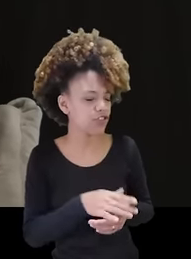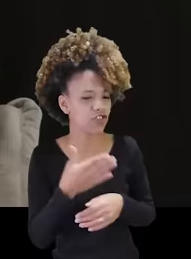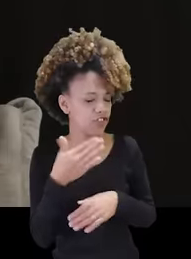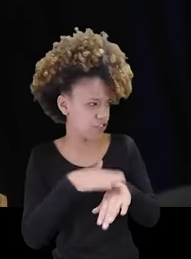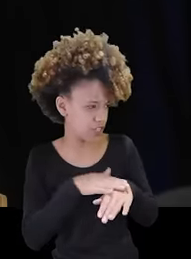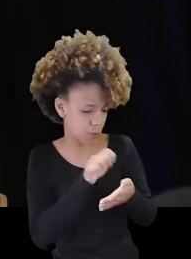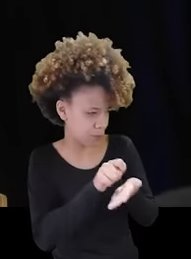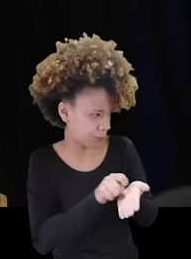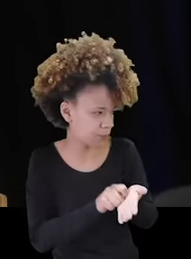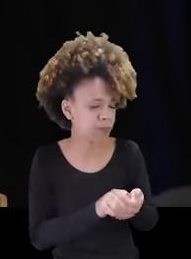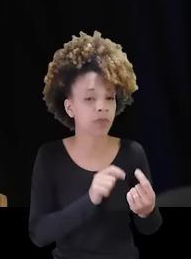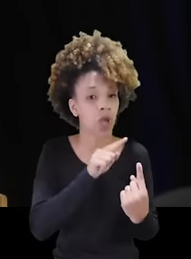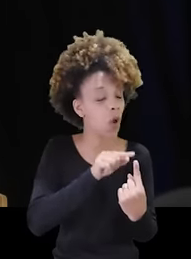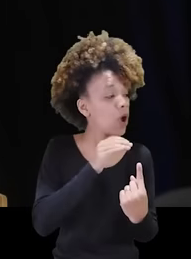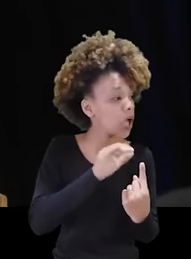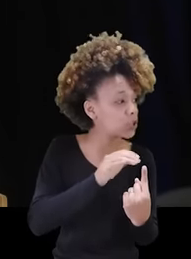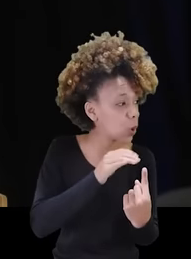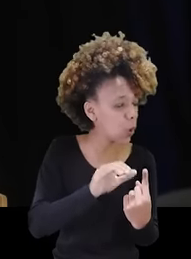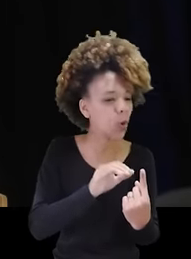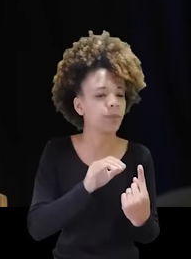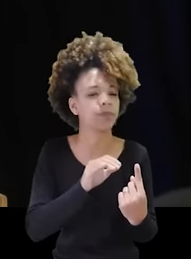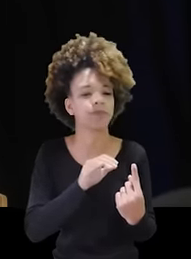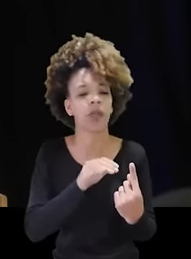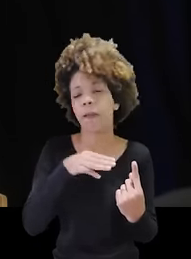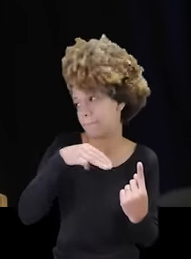Rangers aí tenho que tem um que canta